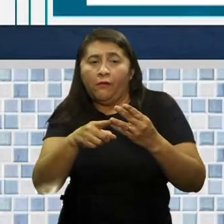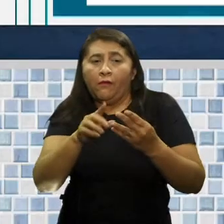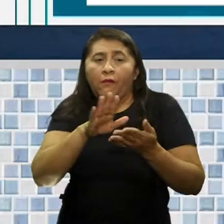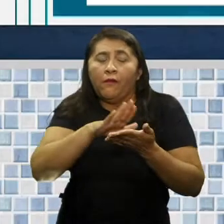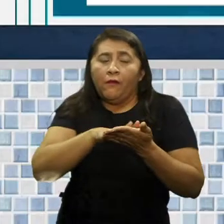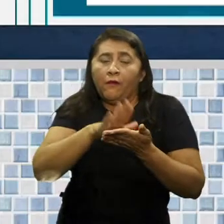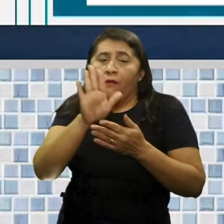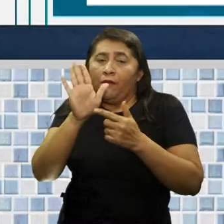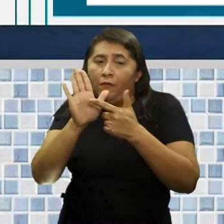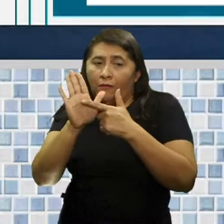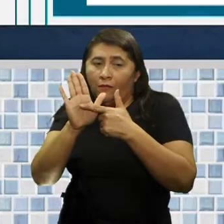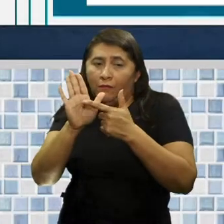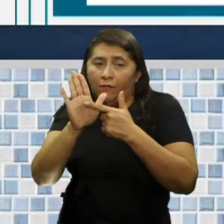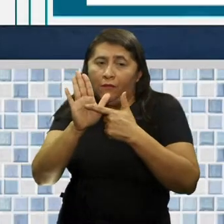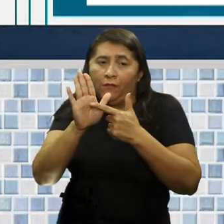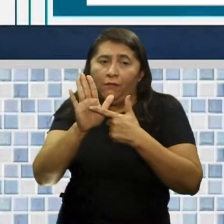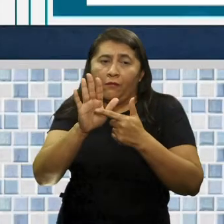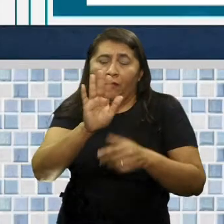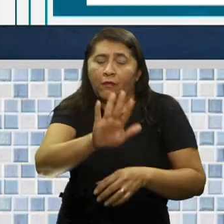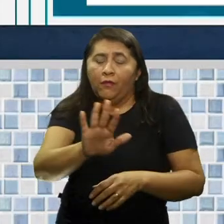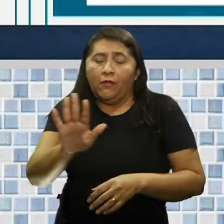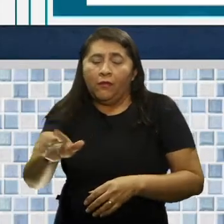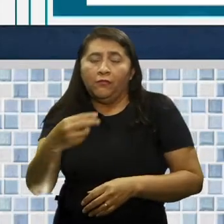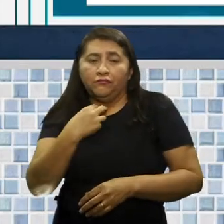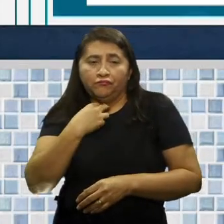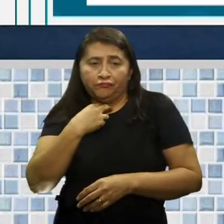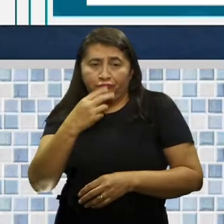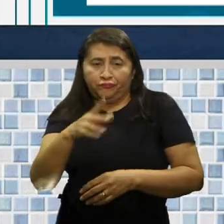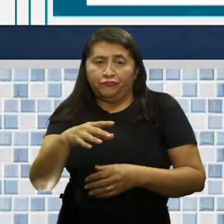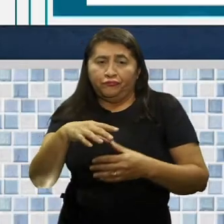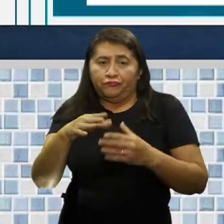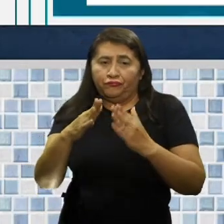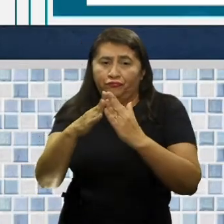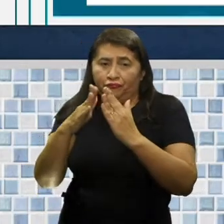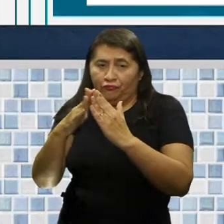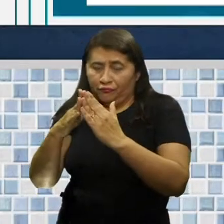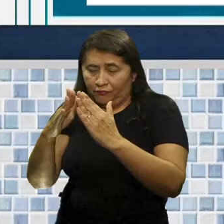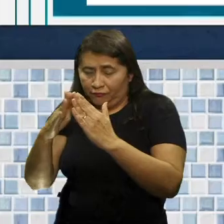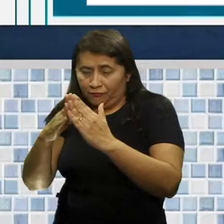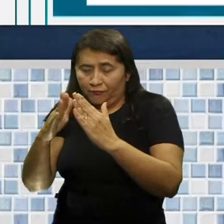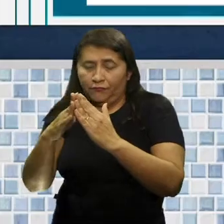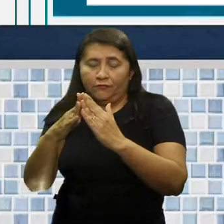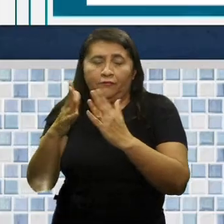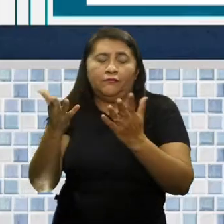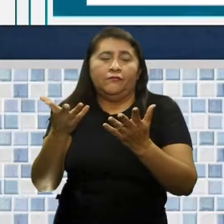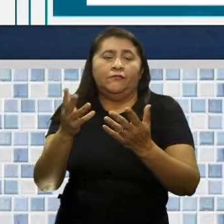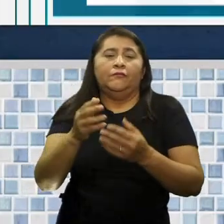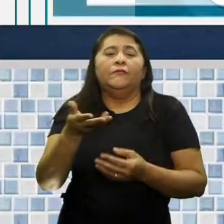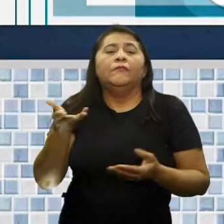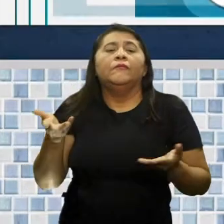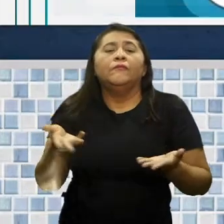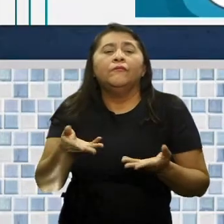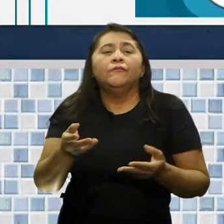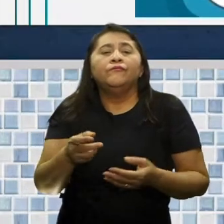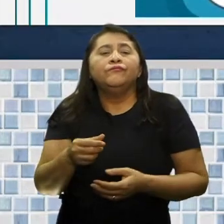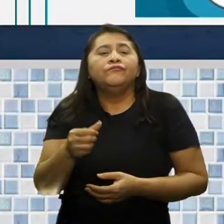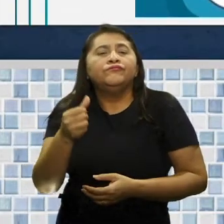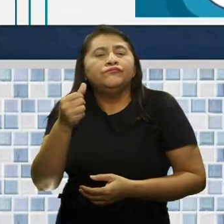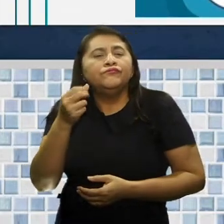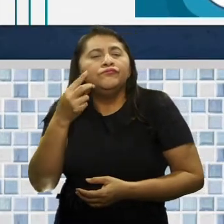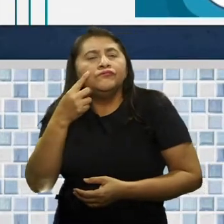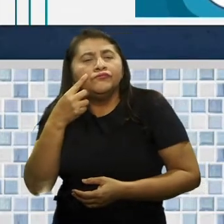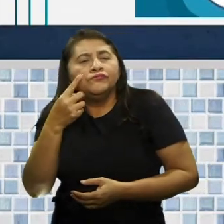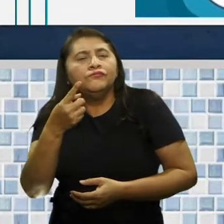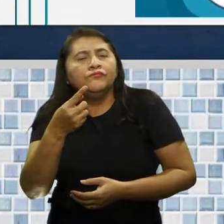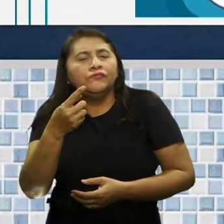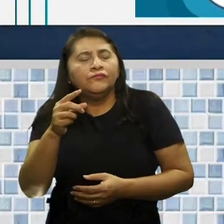mãozinha, dizendo para não tocar as mãos e o último uma casinha, certo? O que que a gente vai fazer agora? Vai analisar